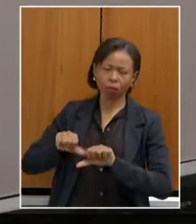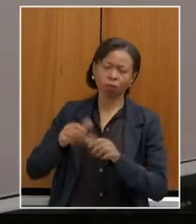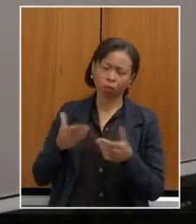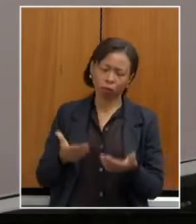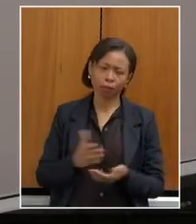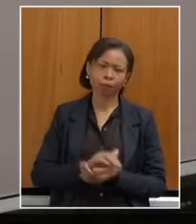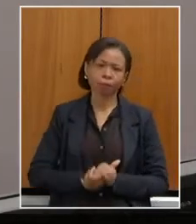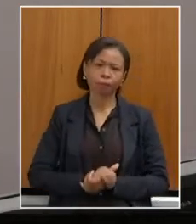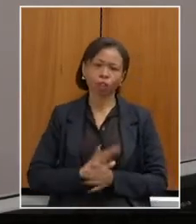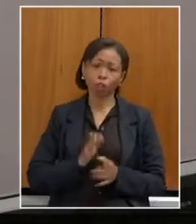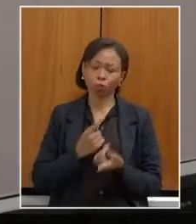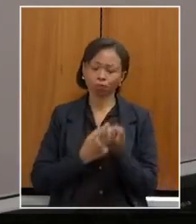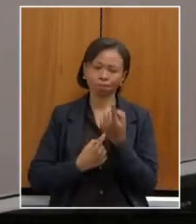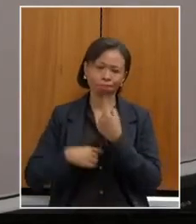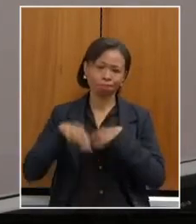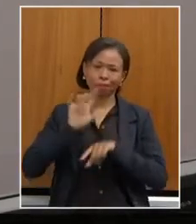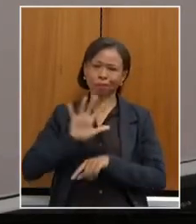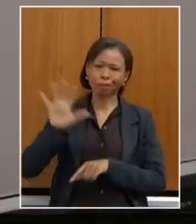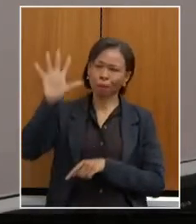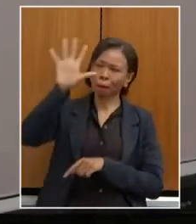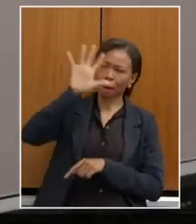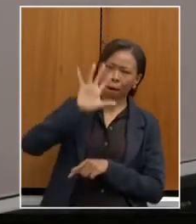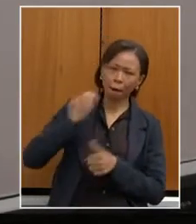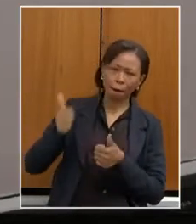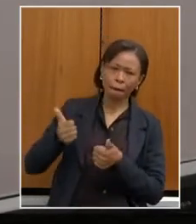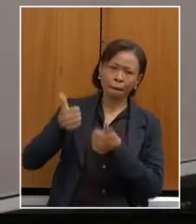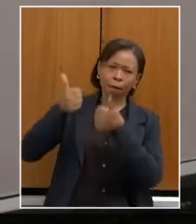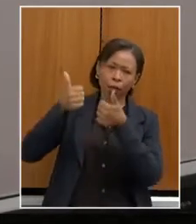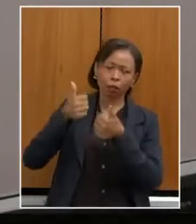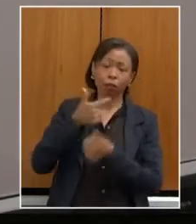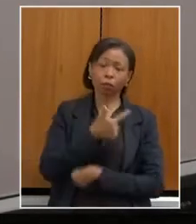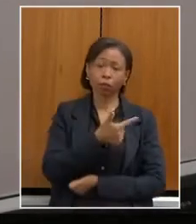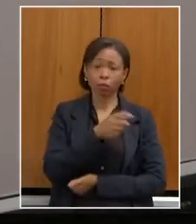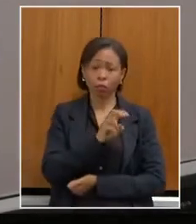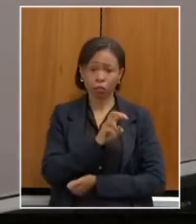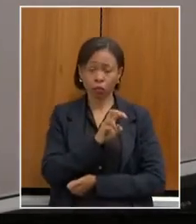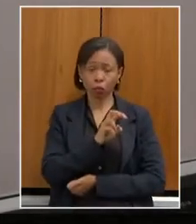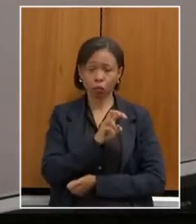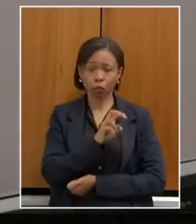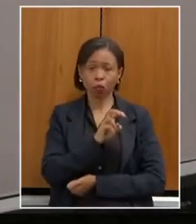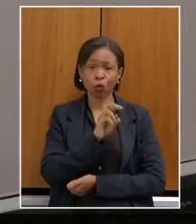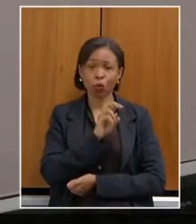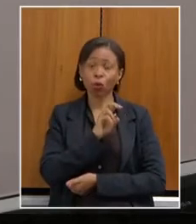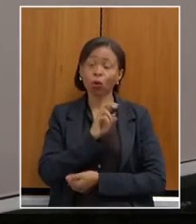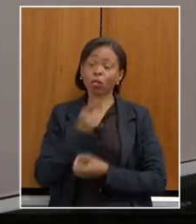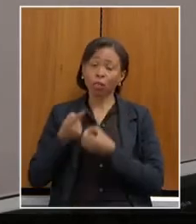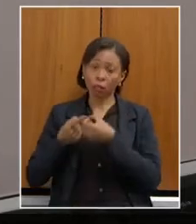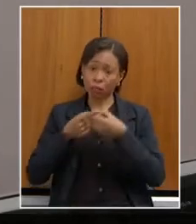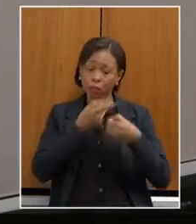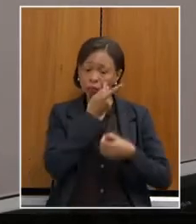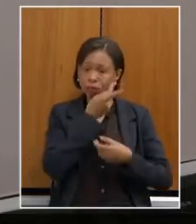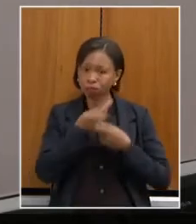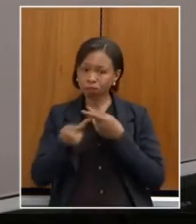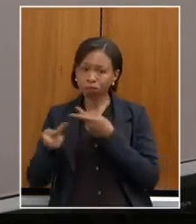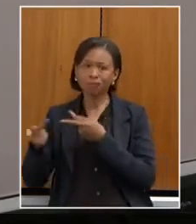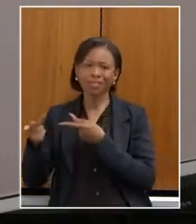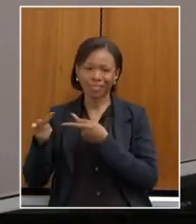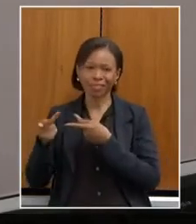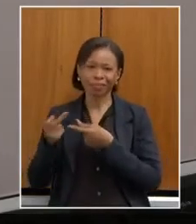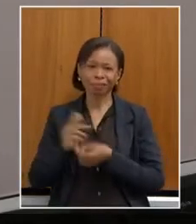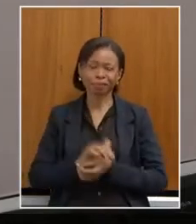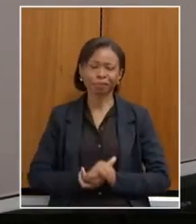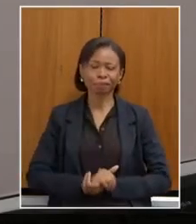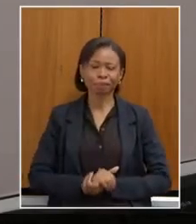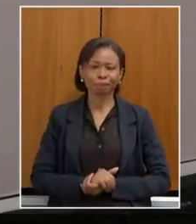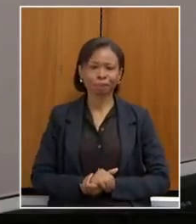regiões. Pode passar. Então, foram 25 municípios visitados e mais de 70 estabelecimentos de saúde que estão listados aí. Por